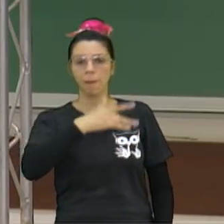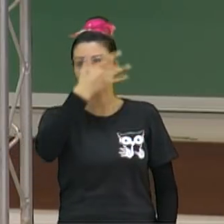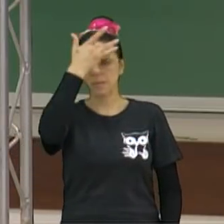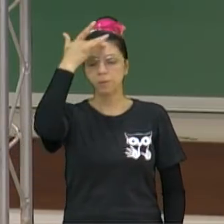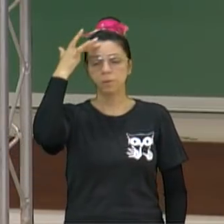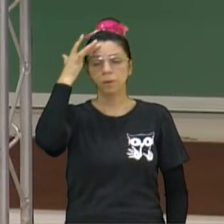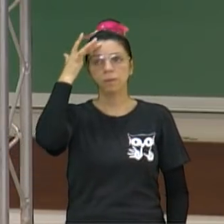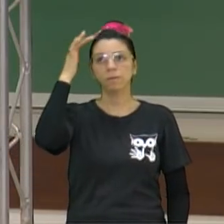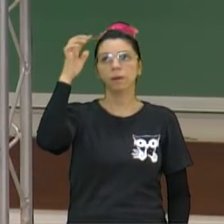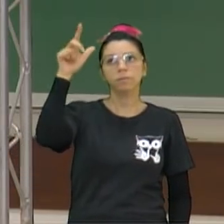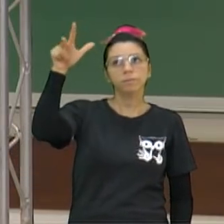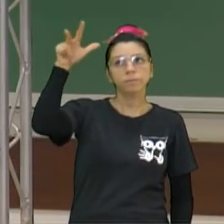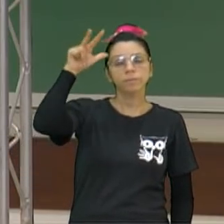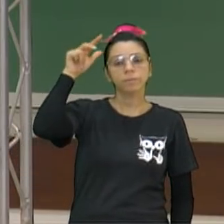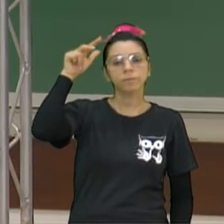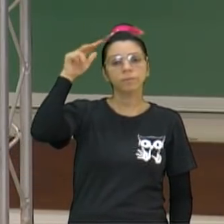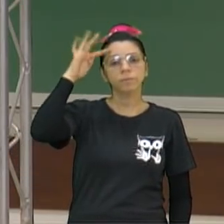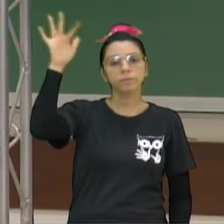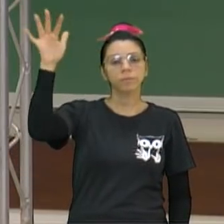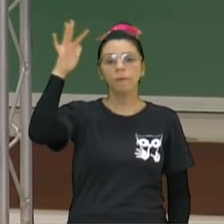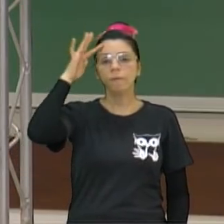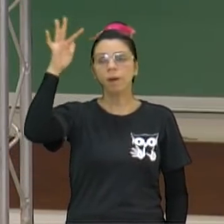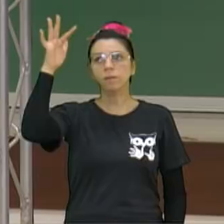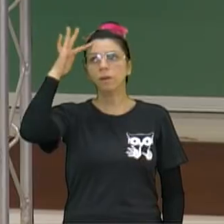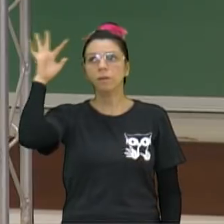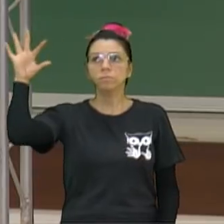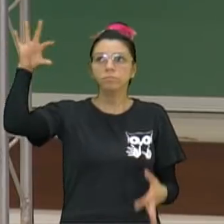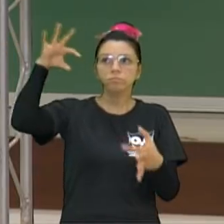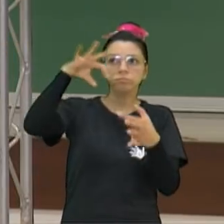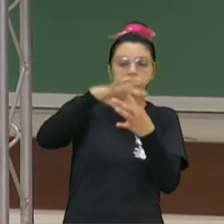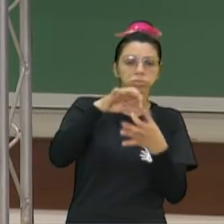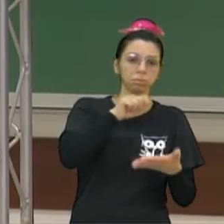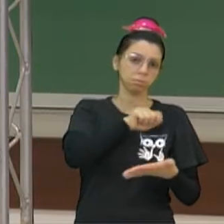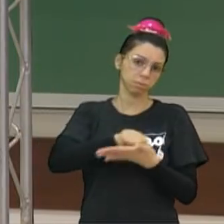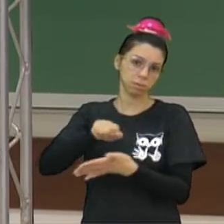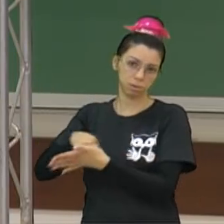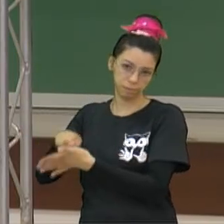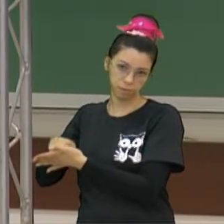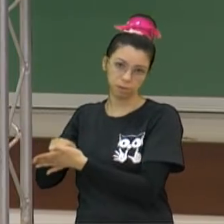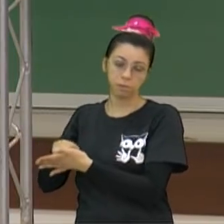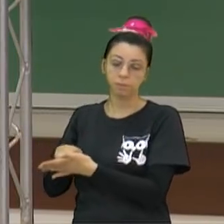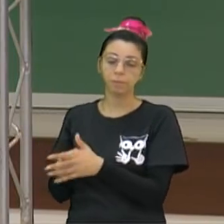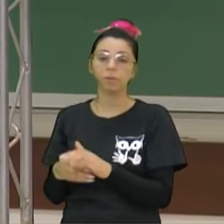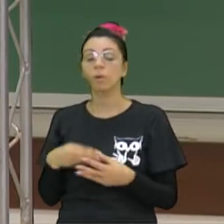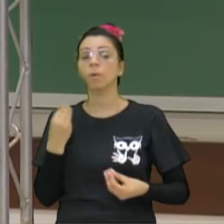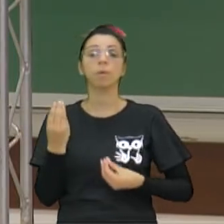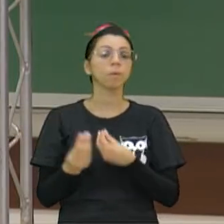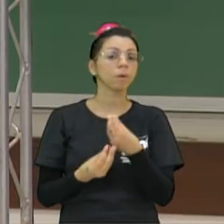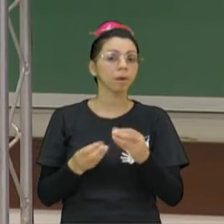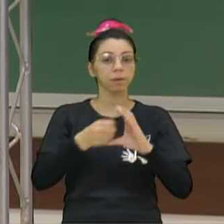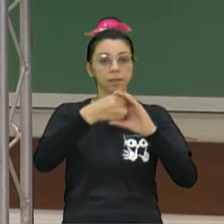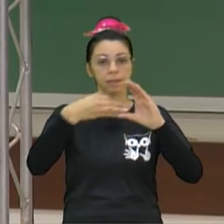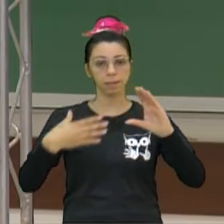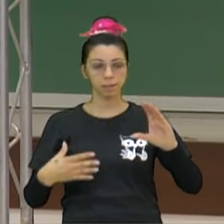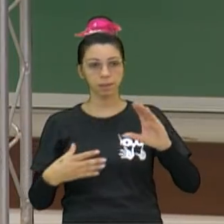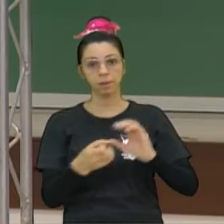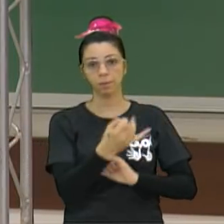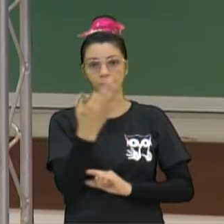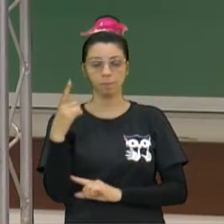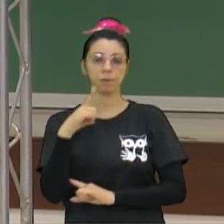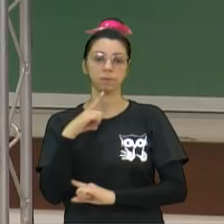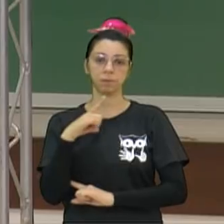vai se lembrando desses acontecimentos e como que ele vai relatando, certo? Então essas são algumas das características do